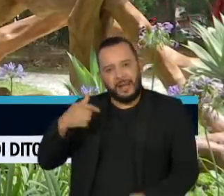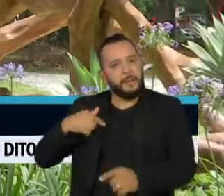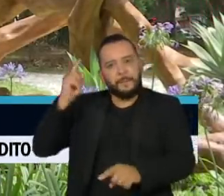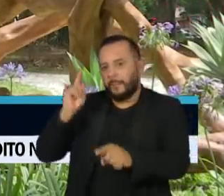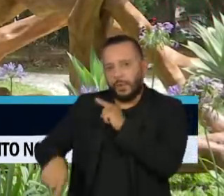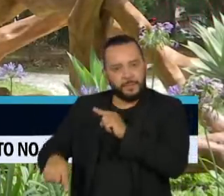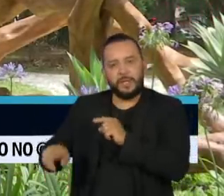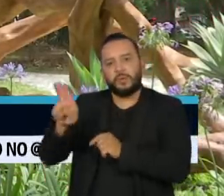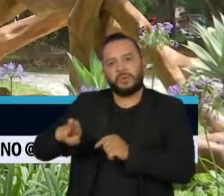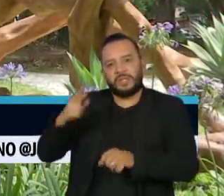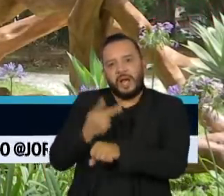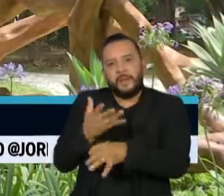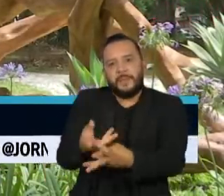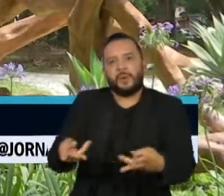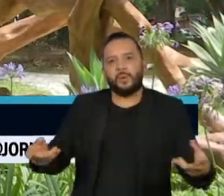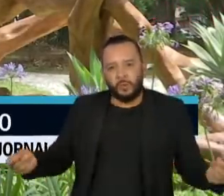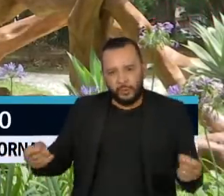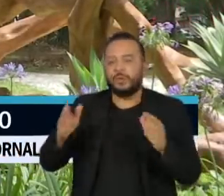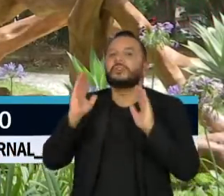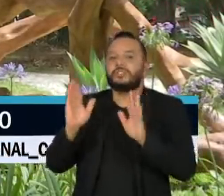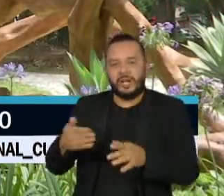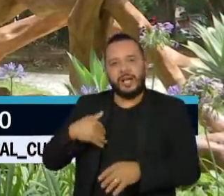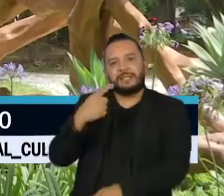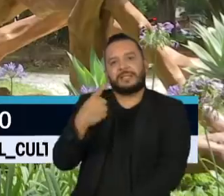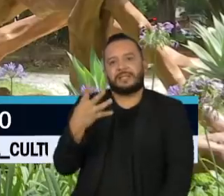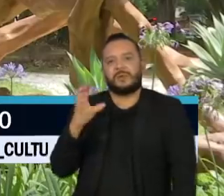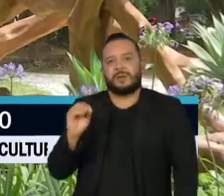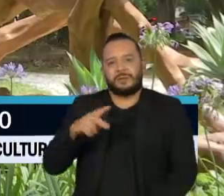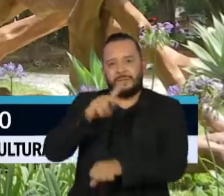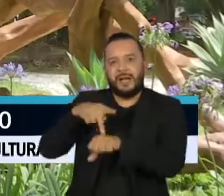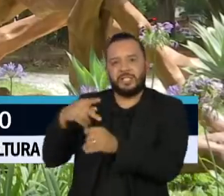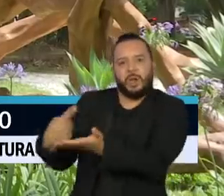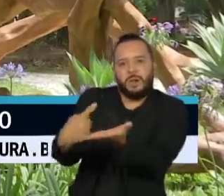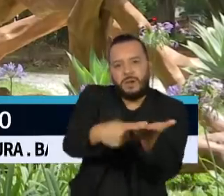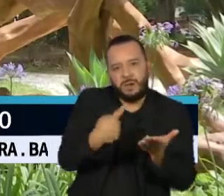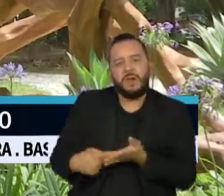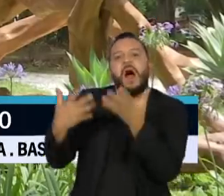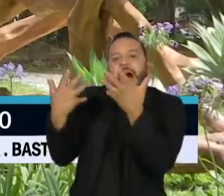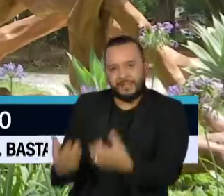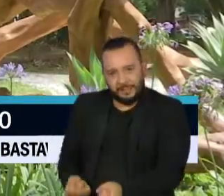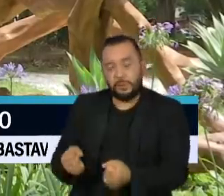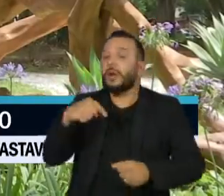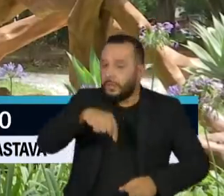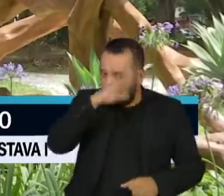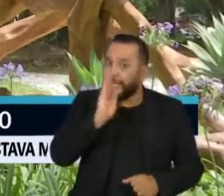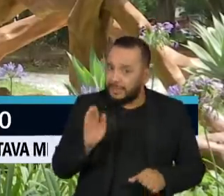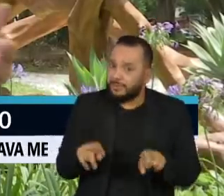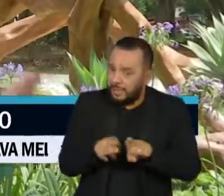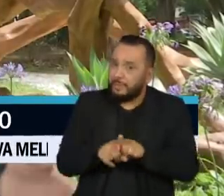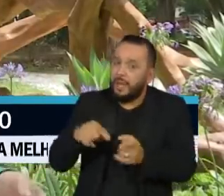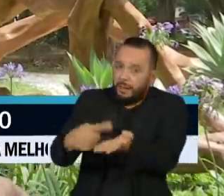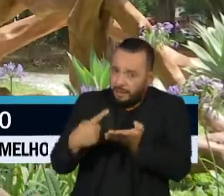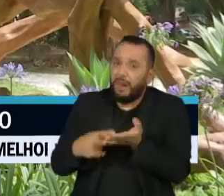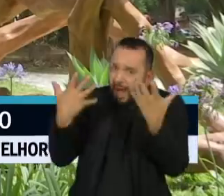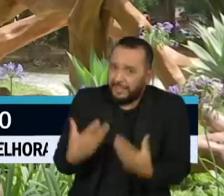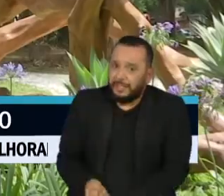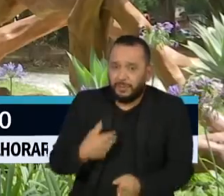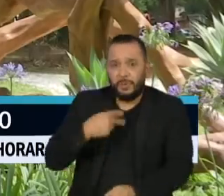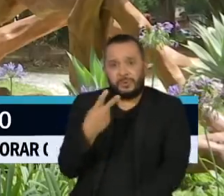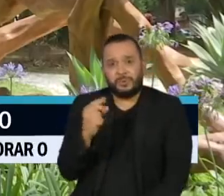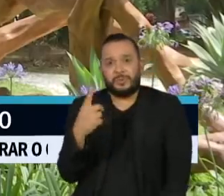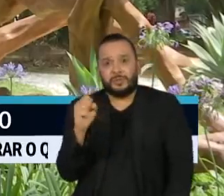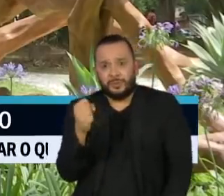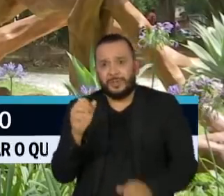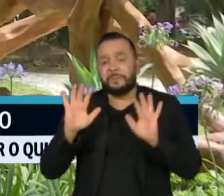instrumento já foi ratificado por cerca de 140 países. O Brasil faz parte da convenção desde 2018,